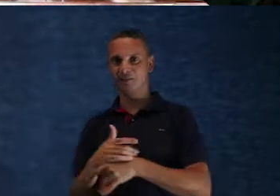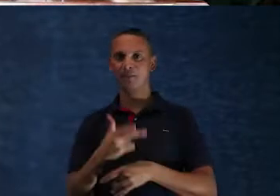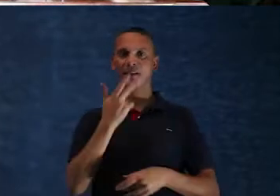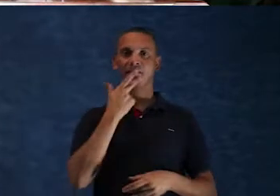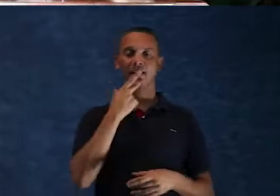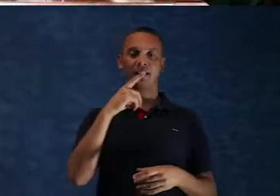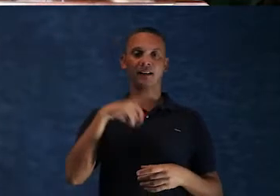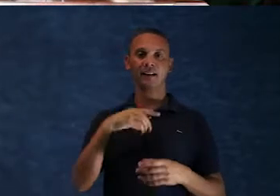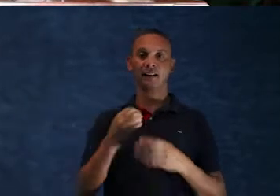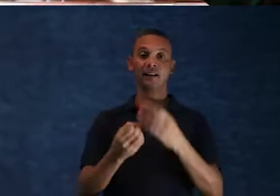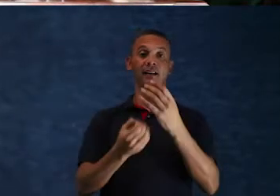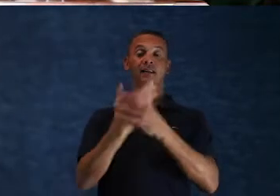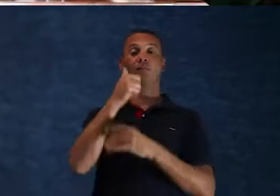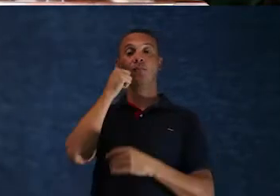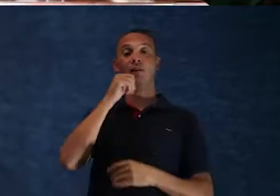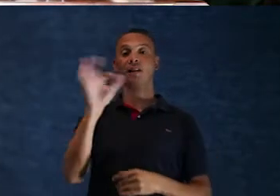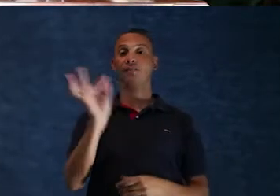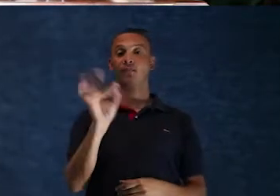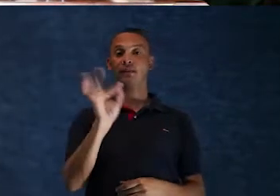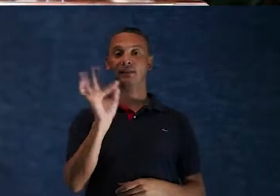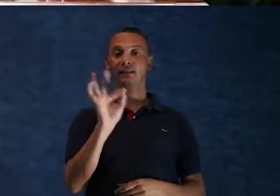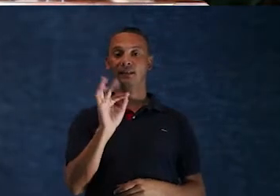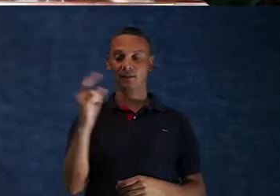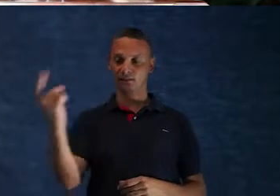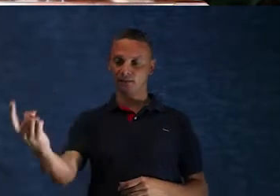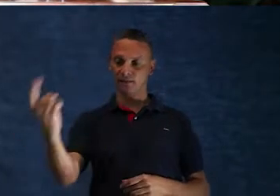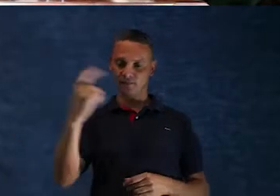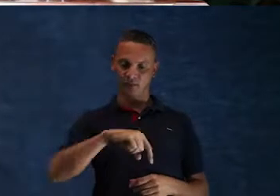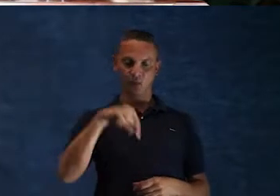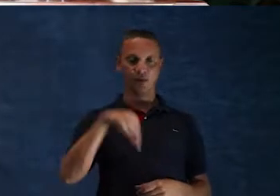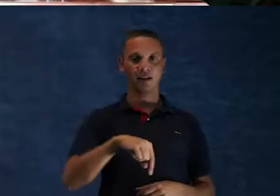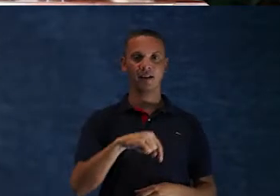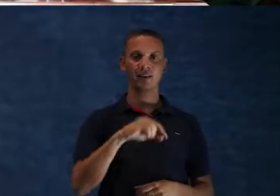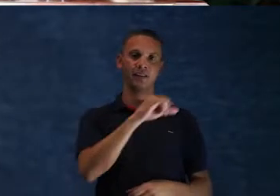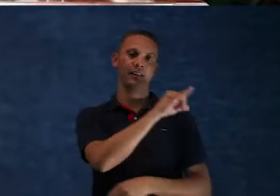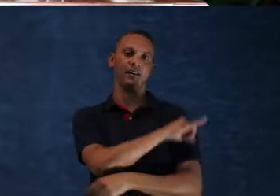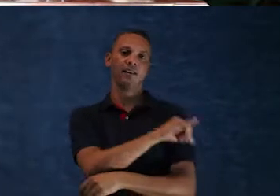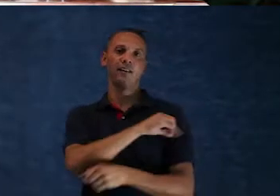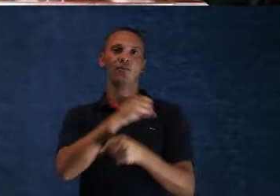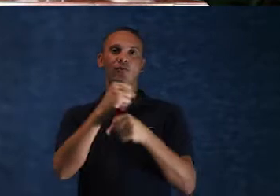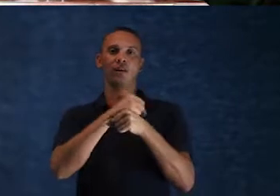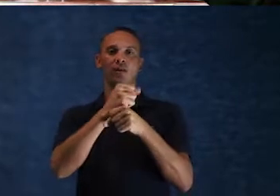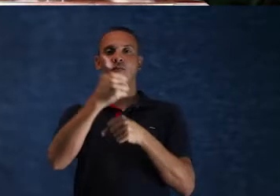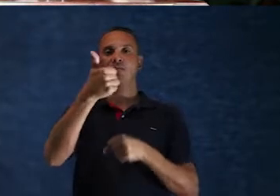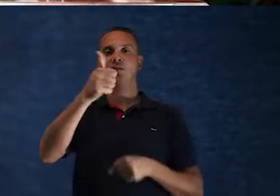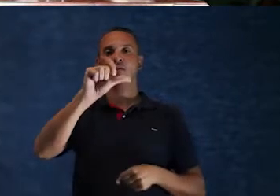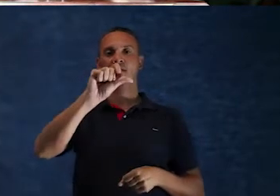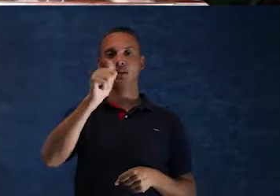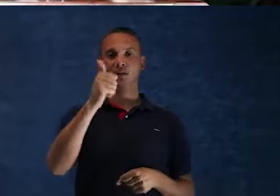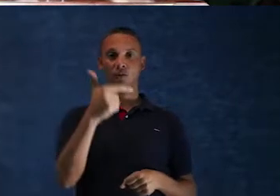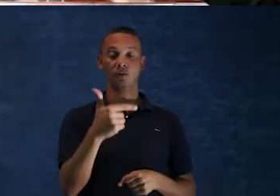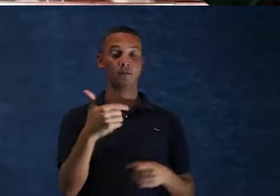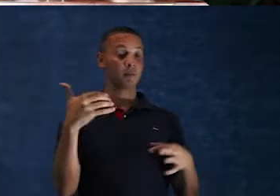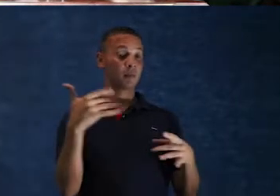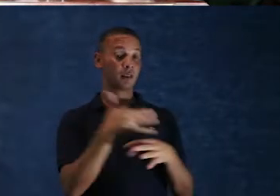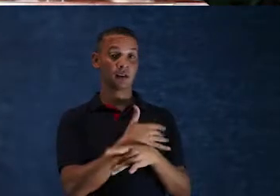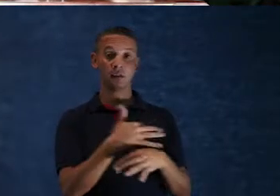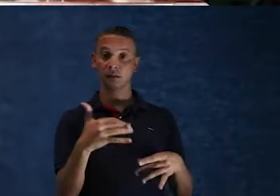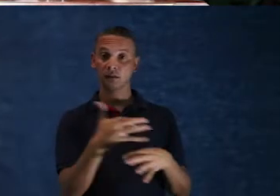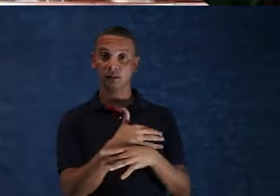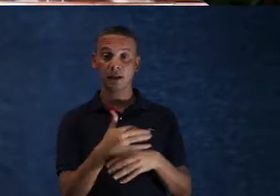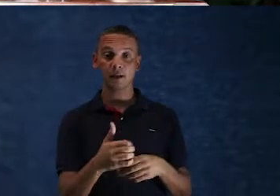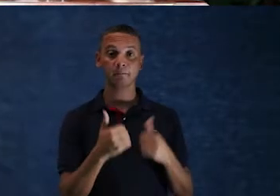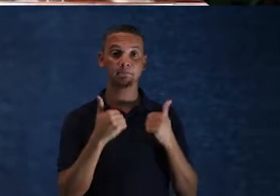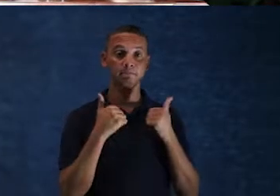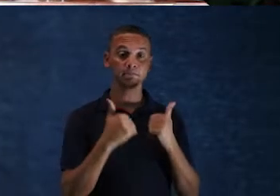Jeanne Catulle-Mendes, que visitava o Rio de Janeiro em 1912. A cidade, no entanto, em seu